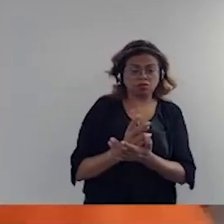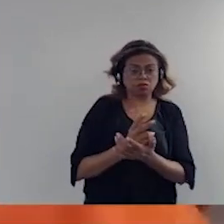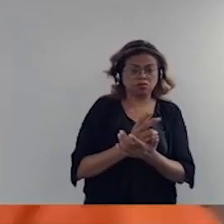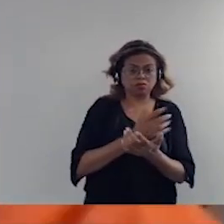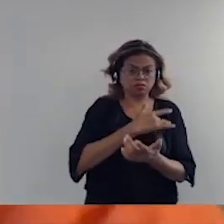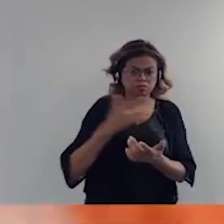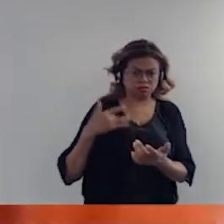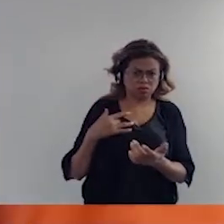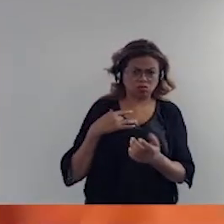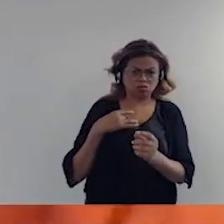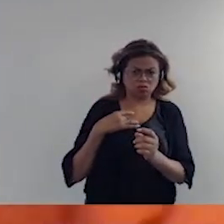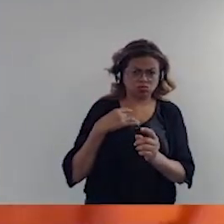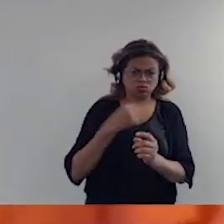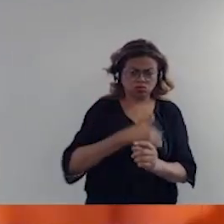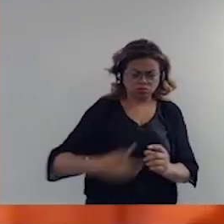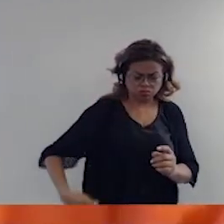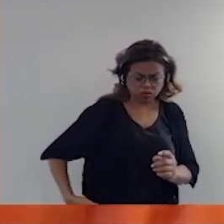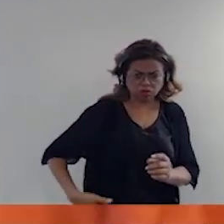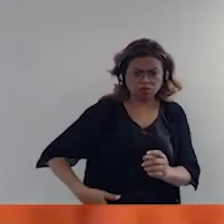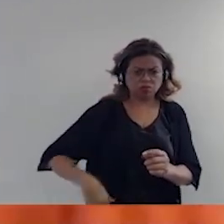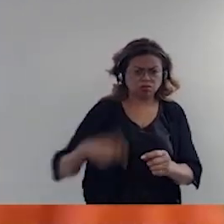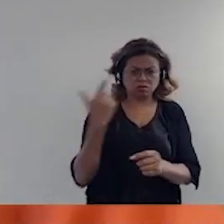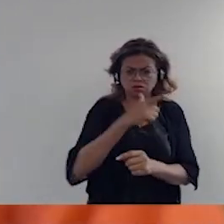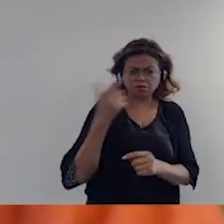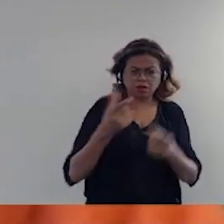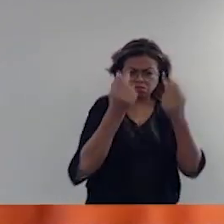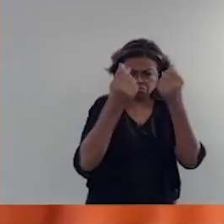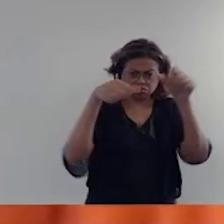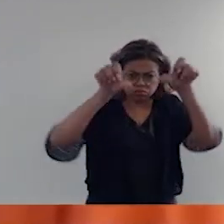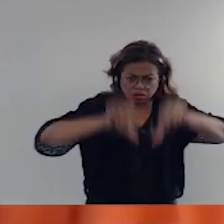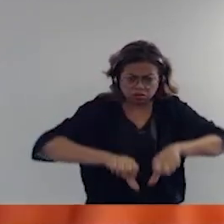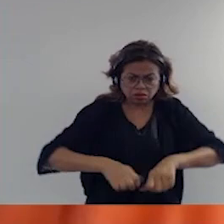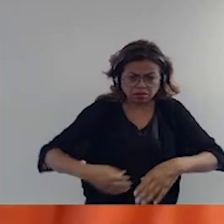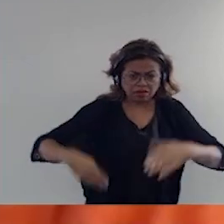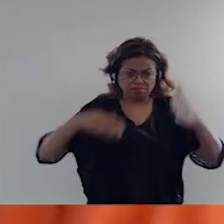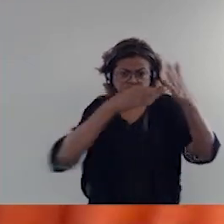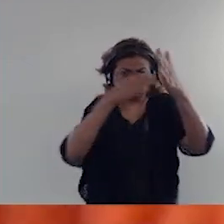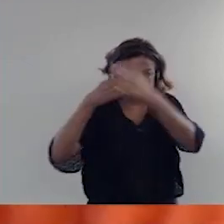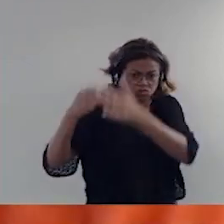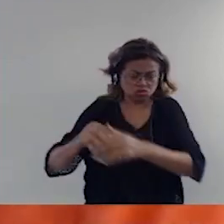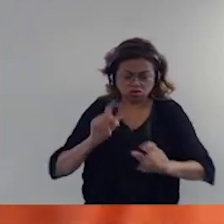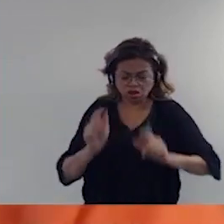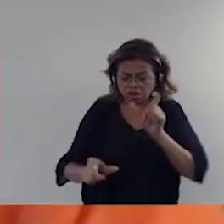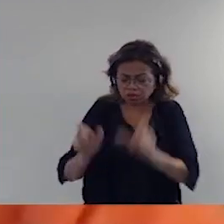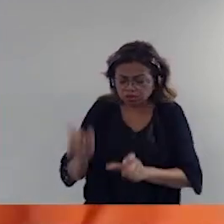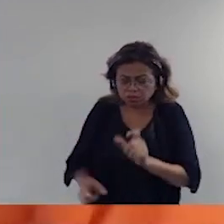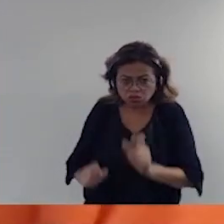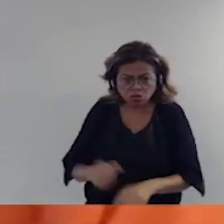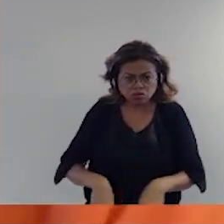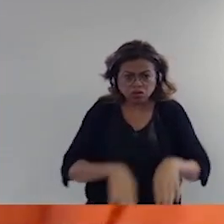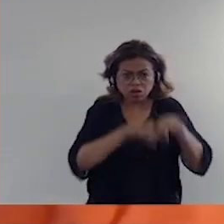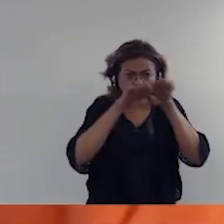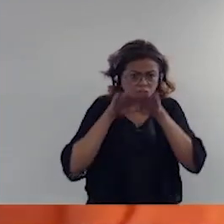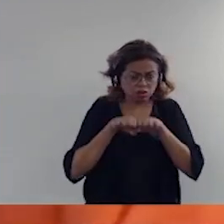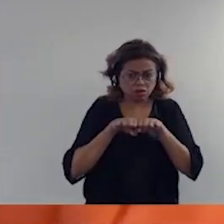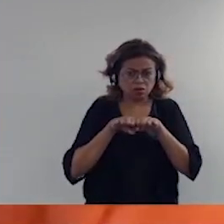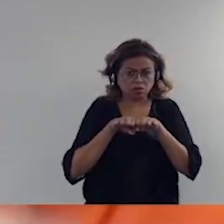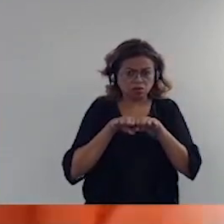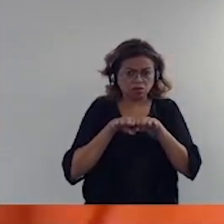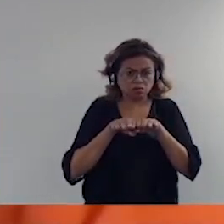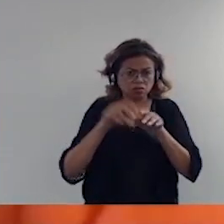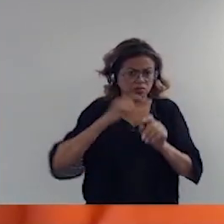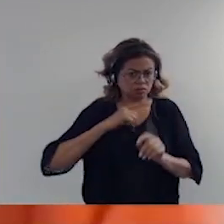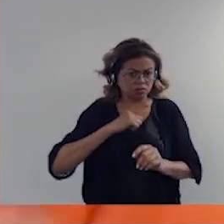à fragilidade econômica. Ela não vai atingir todo mundo igual. A gente